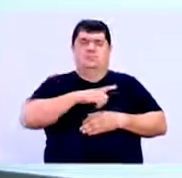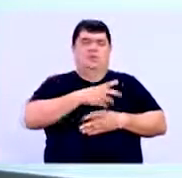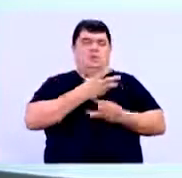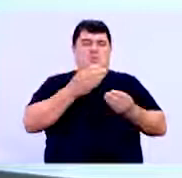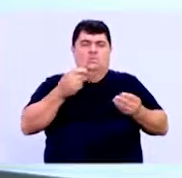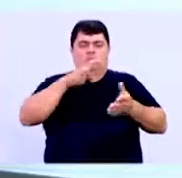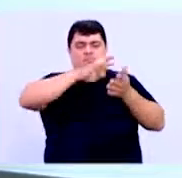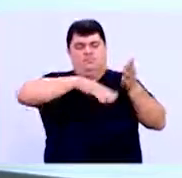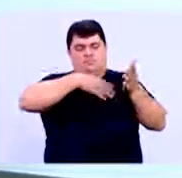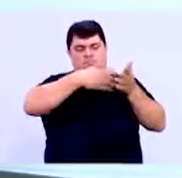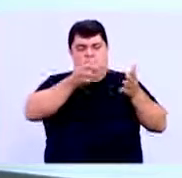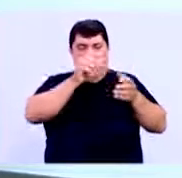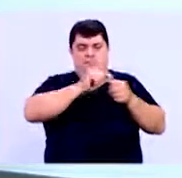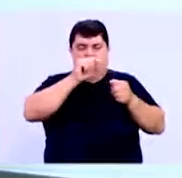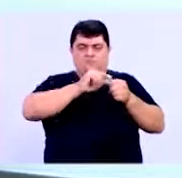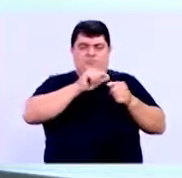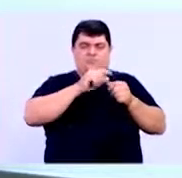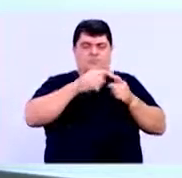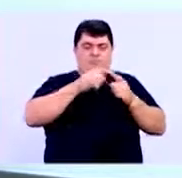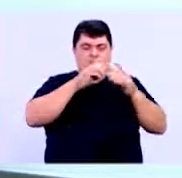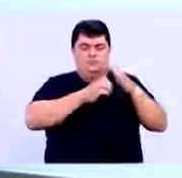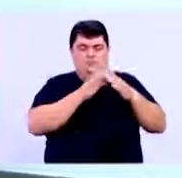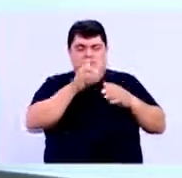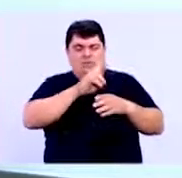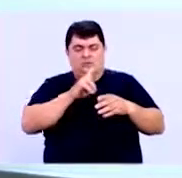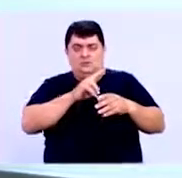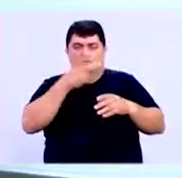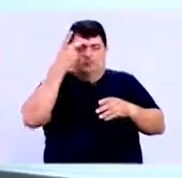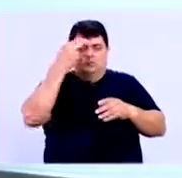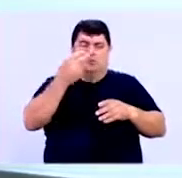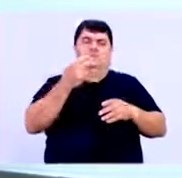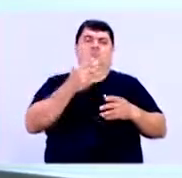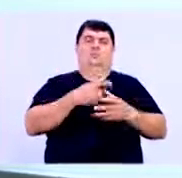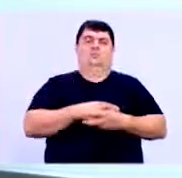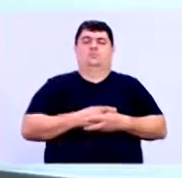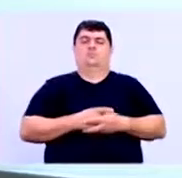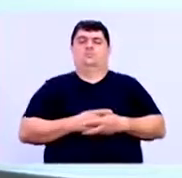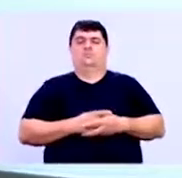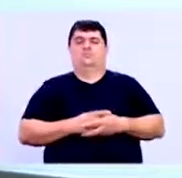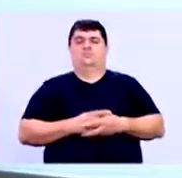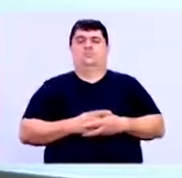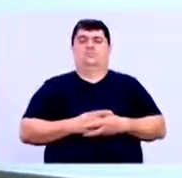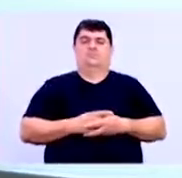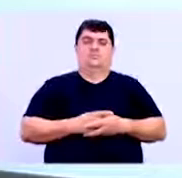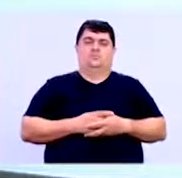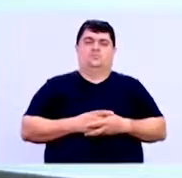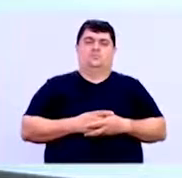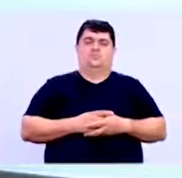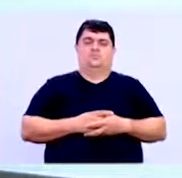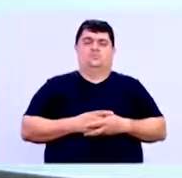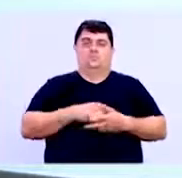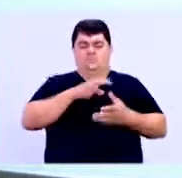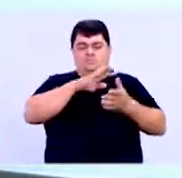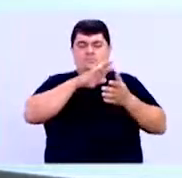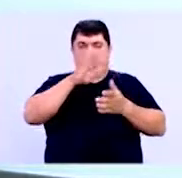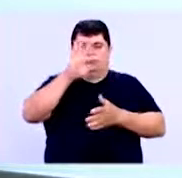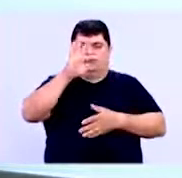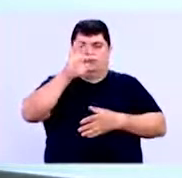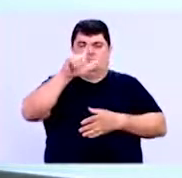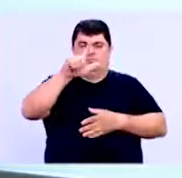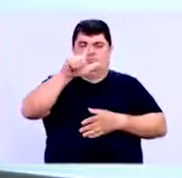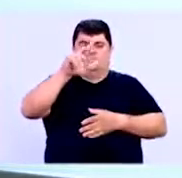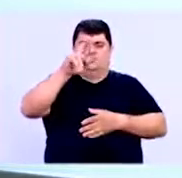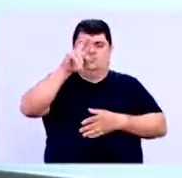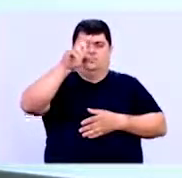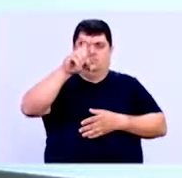planilhas que a gente desenvolve para a empresa fazer esse fluxo de caixa, né? Então, na maioria das vezes, é o fluxo de caixa associado com